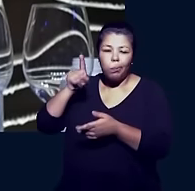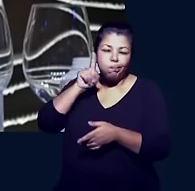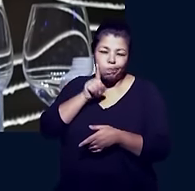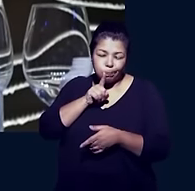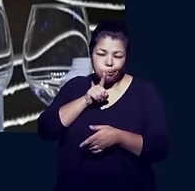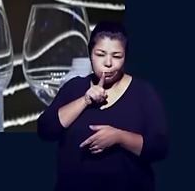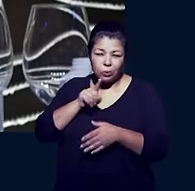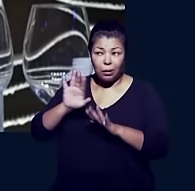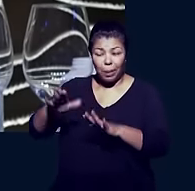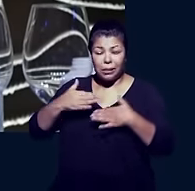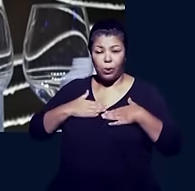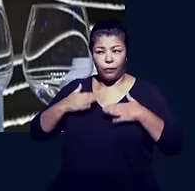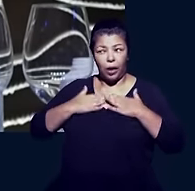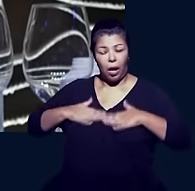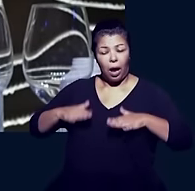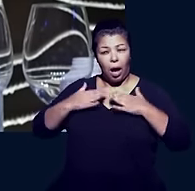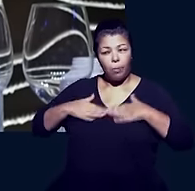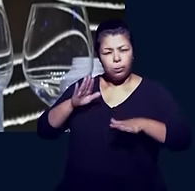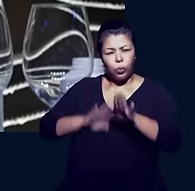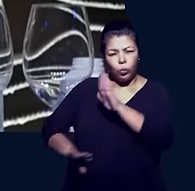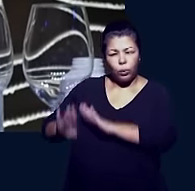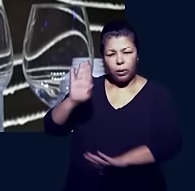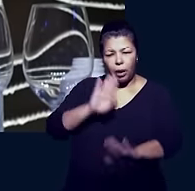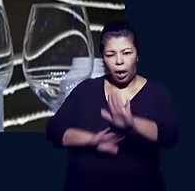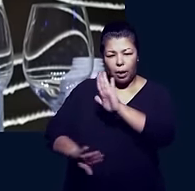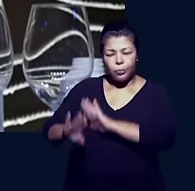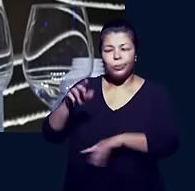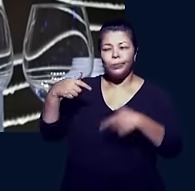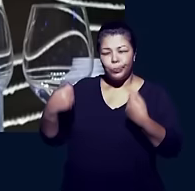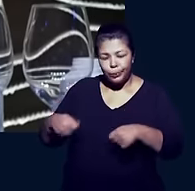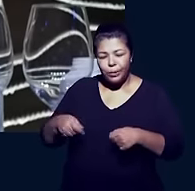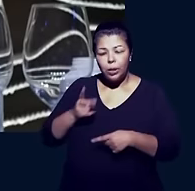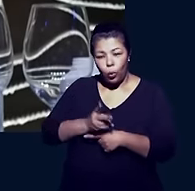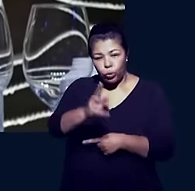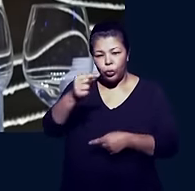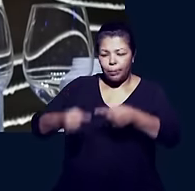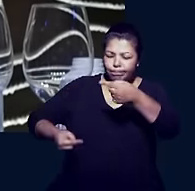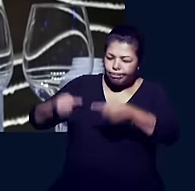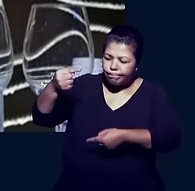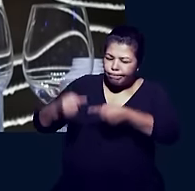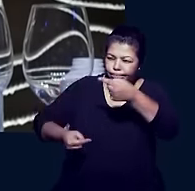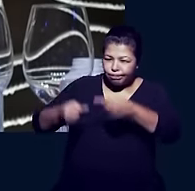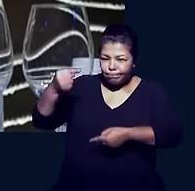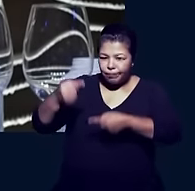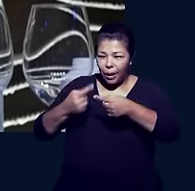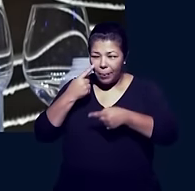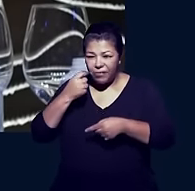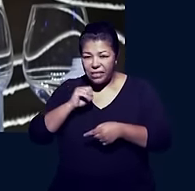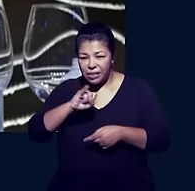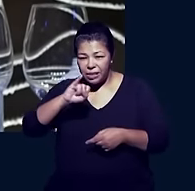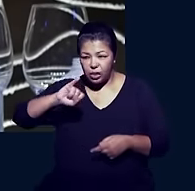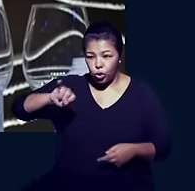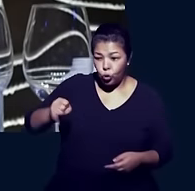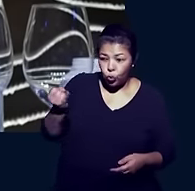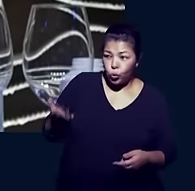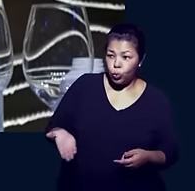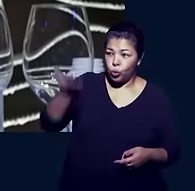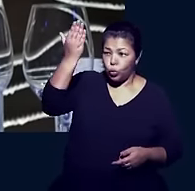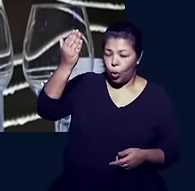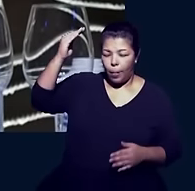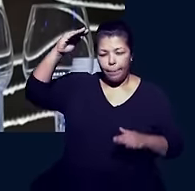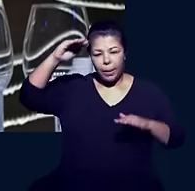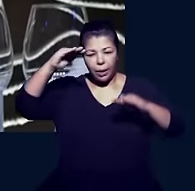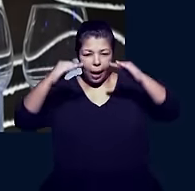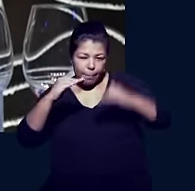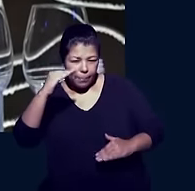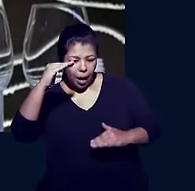sou sou um pouco cauteloso acho que a gente vai continuar discutindo F eh sobe jura ou não sobe até pelo menos o final do primeiro tri Talvez